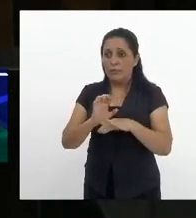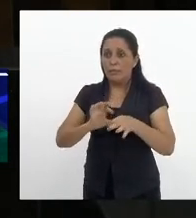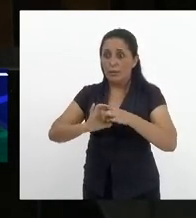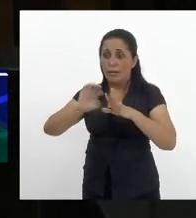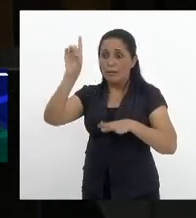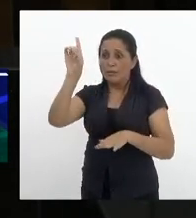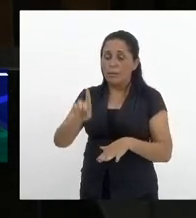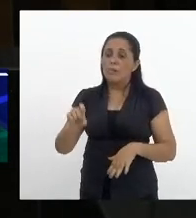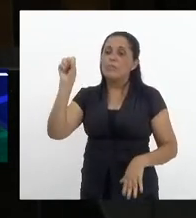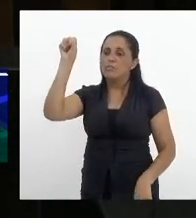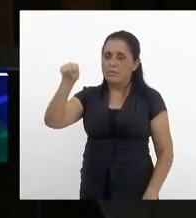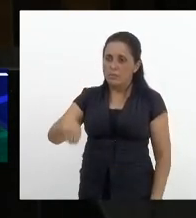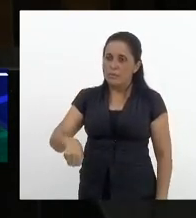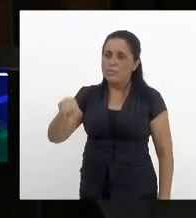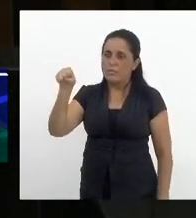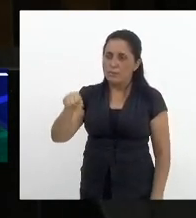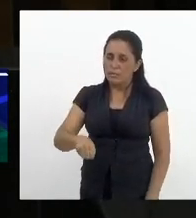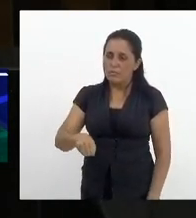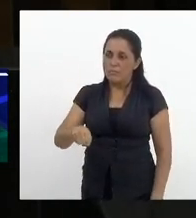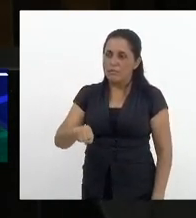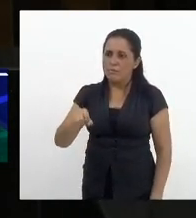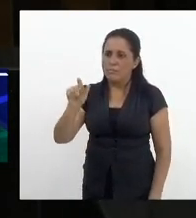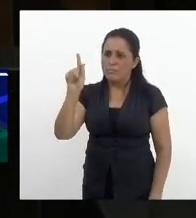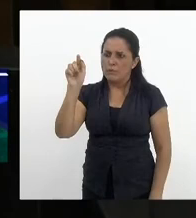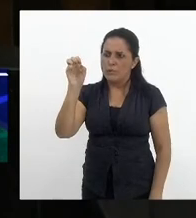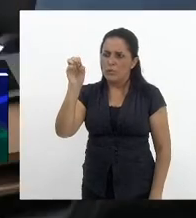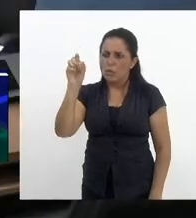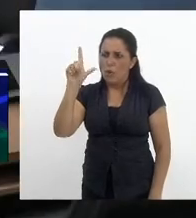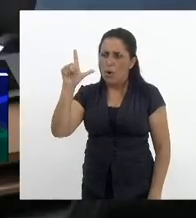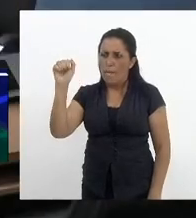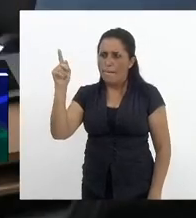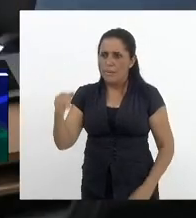direito, sim. Golpe, não.